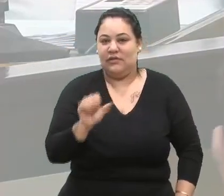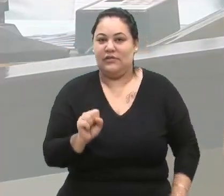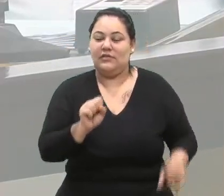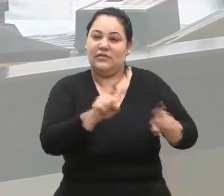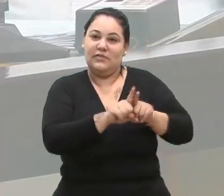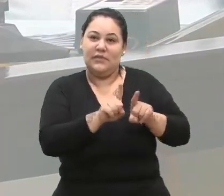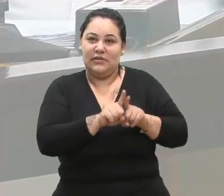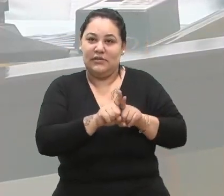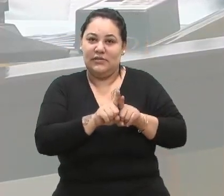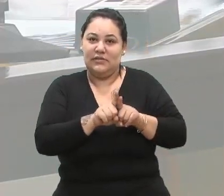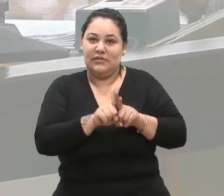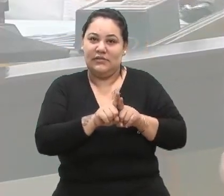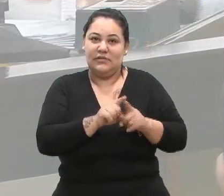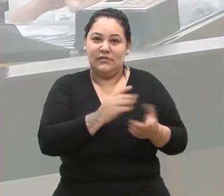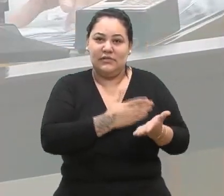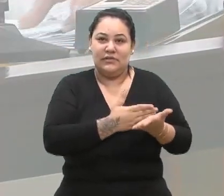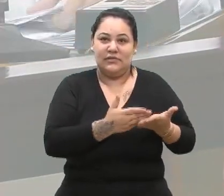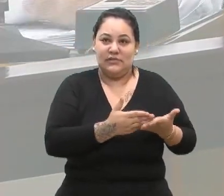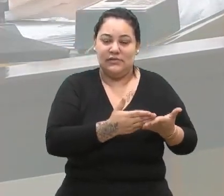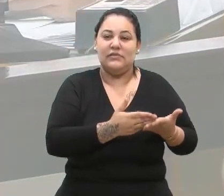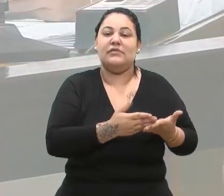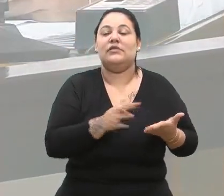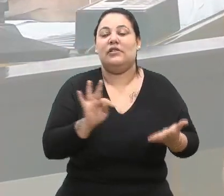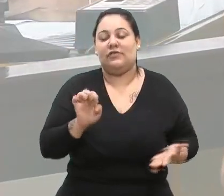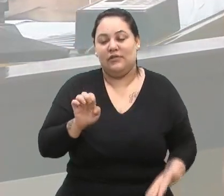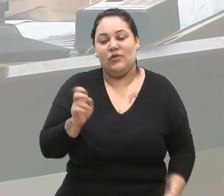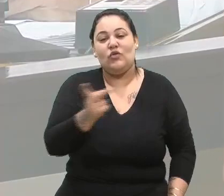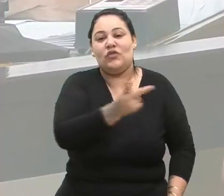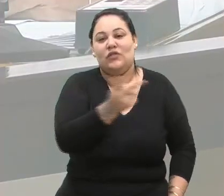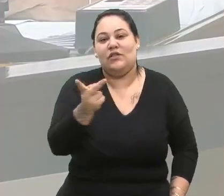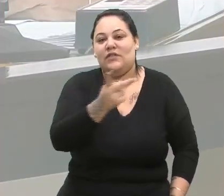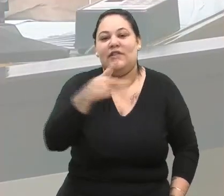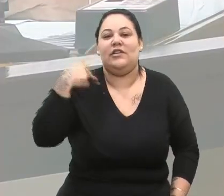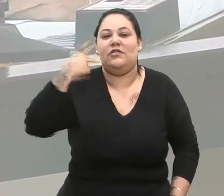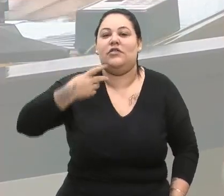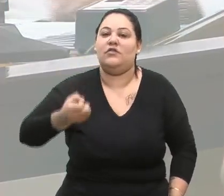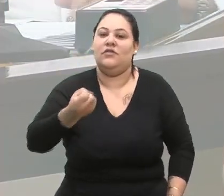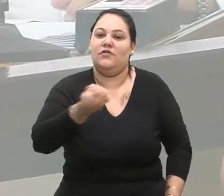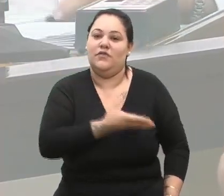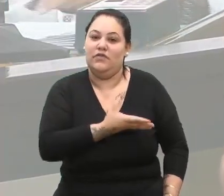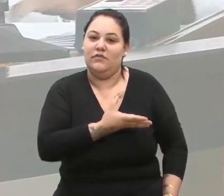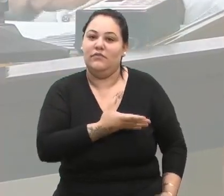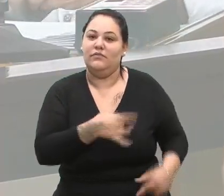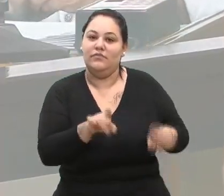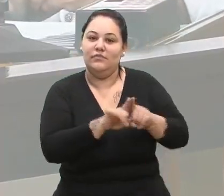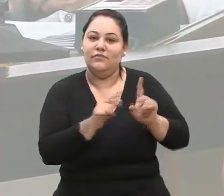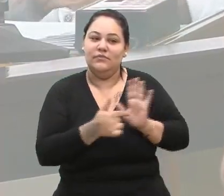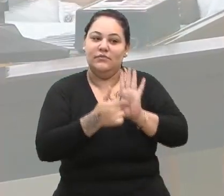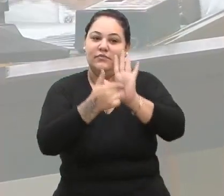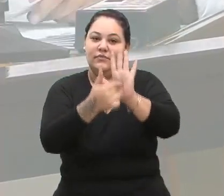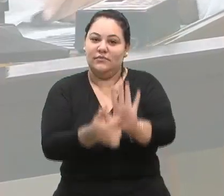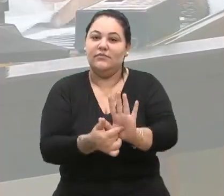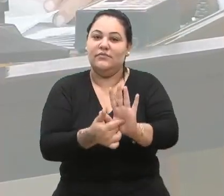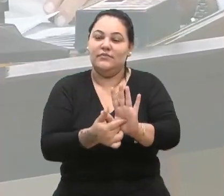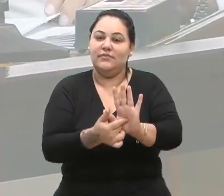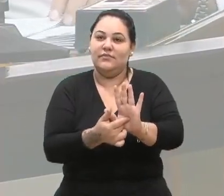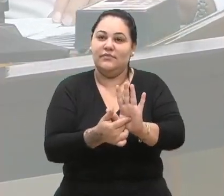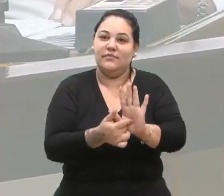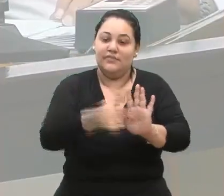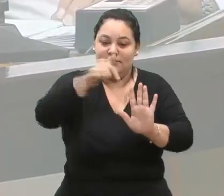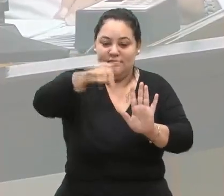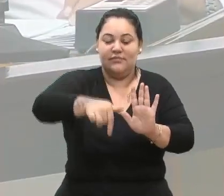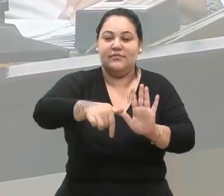assume então uma cadeira aqui nesta casa, demonstrando quanto este parlamento, ele de